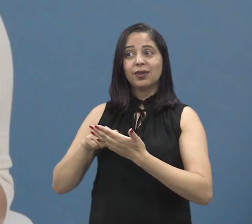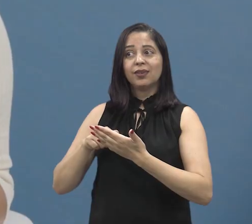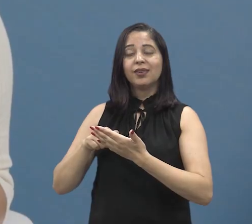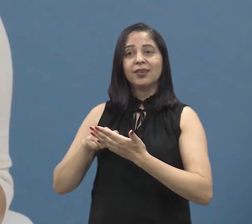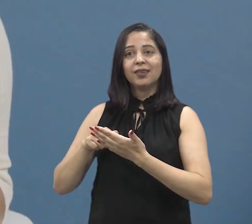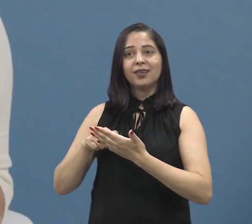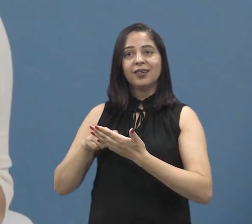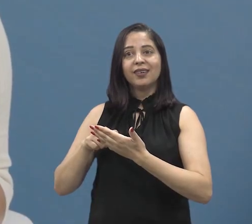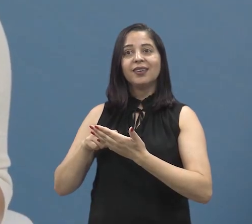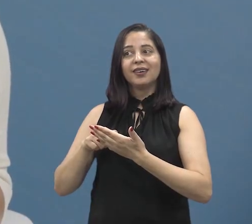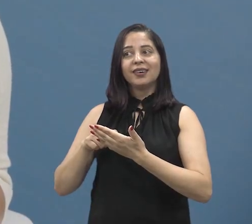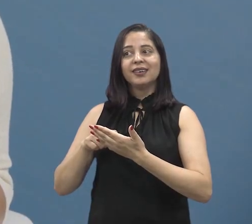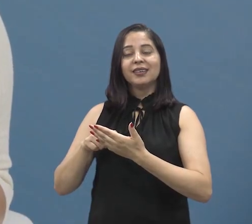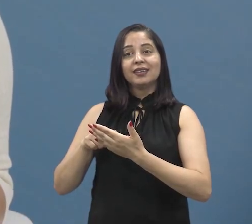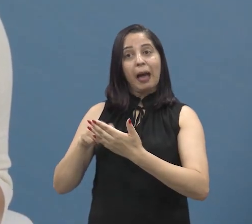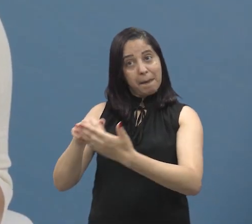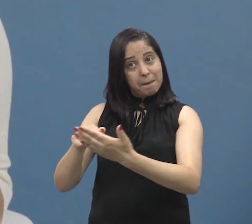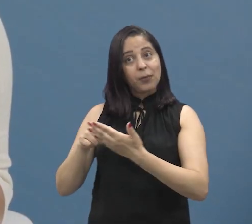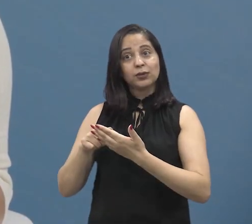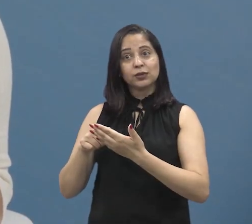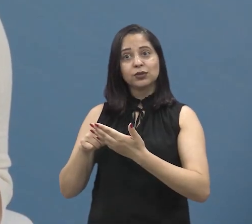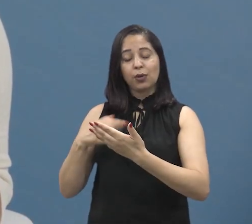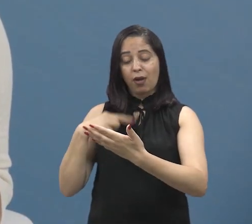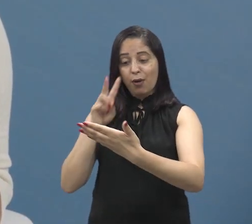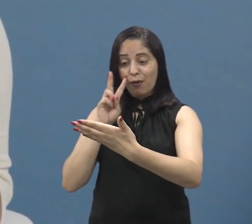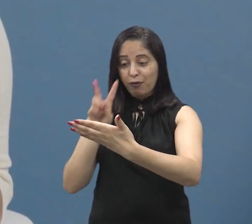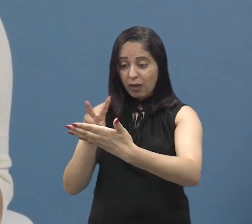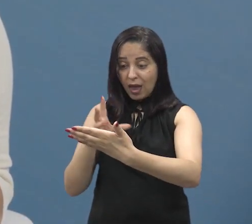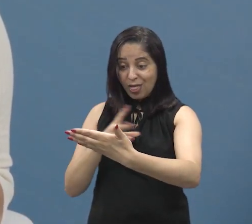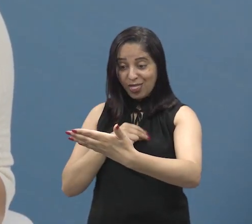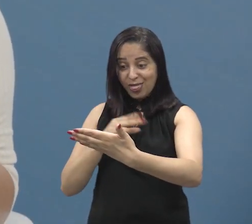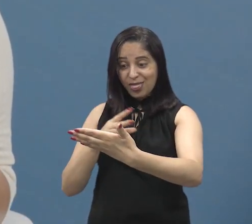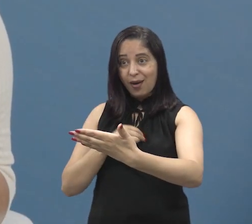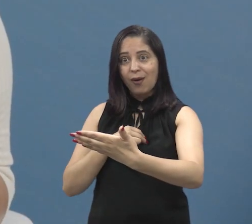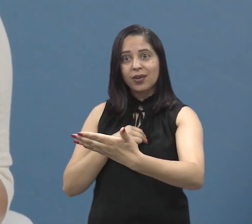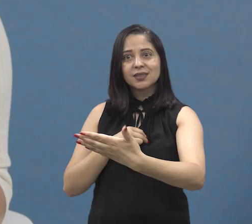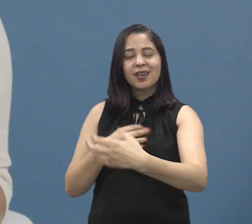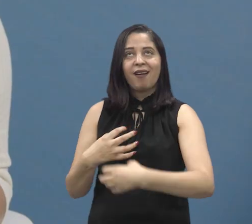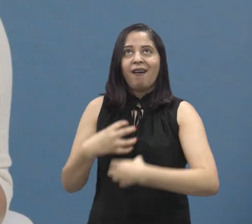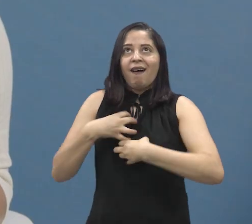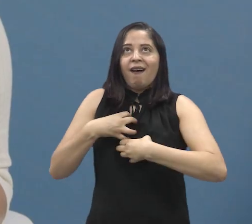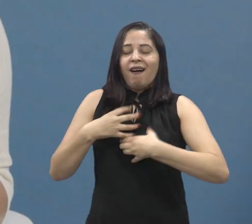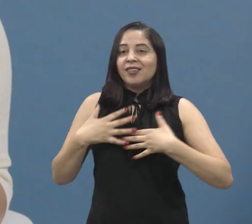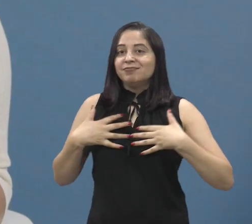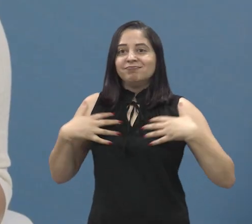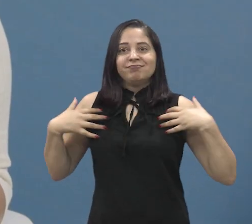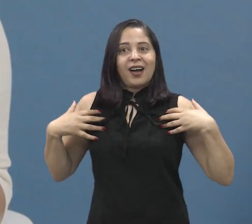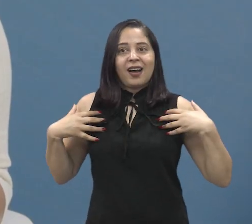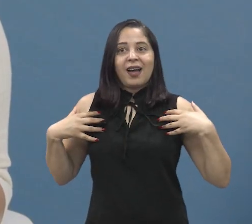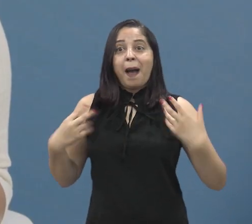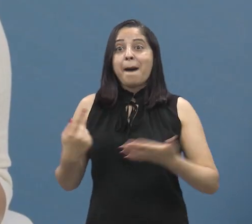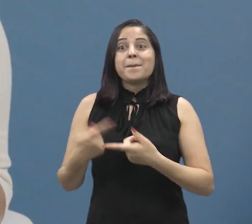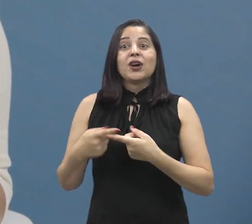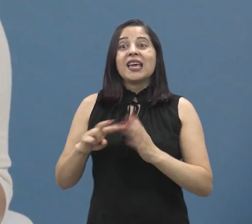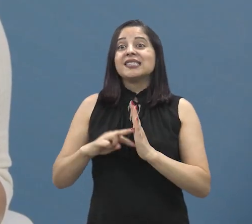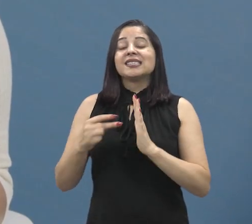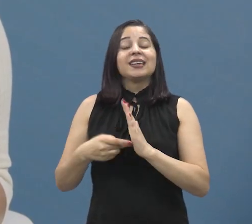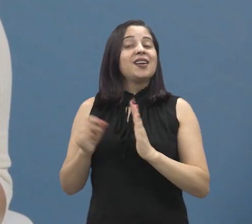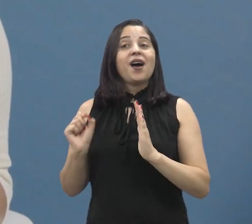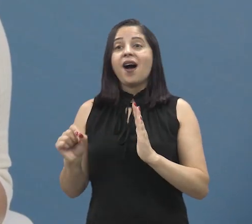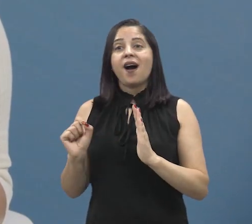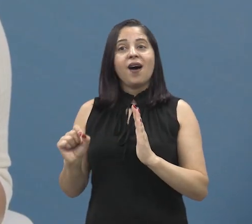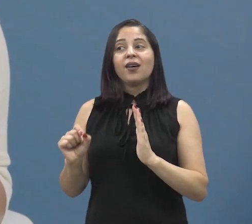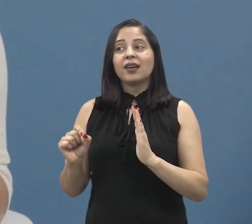depois manda para o departamento de turismo para que a gente... Isso é gratificante, isso mostra que a gente tem cada